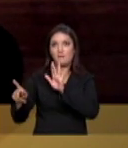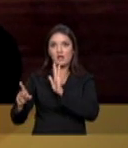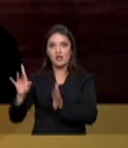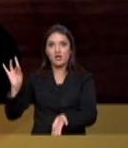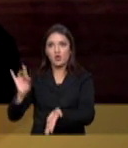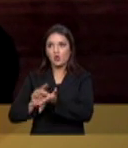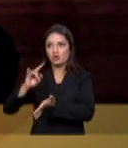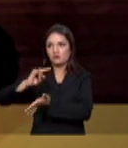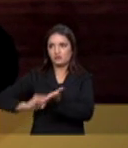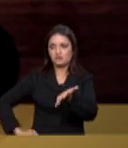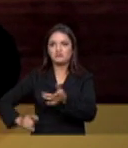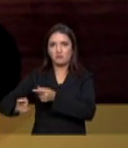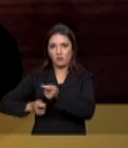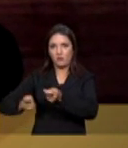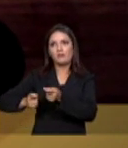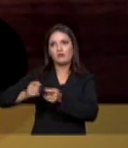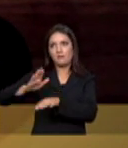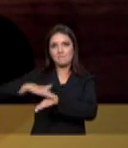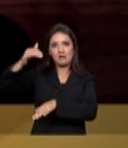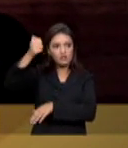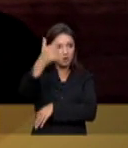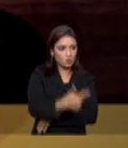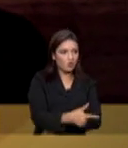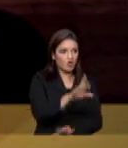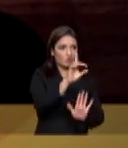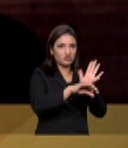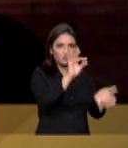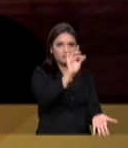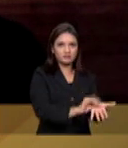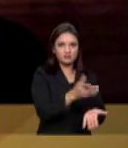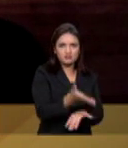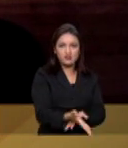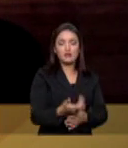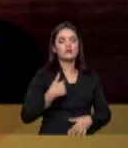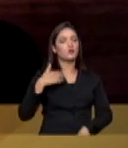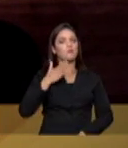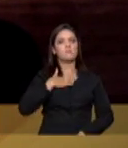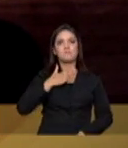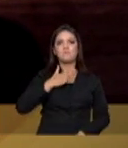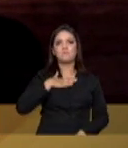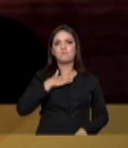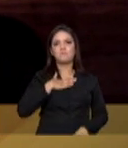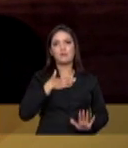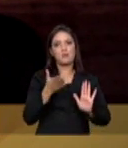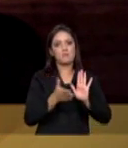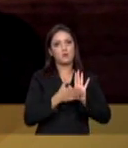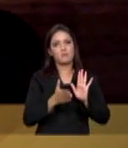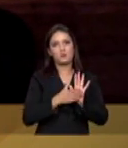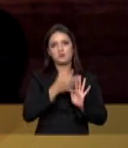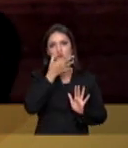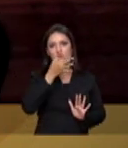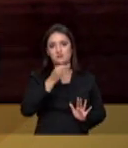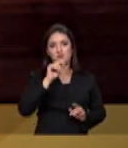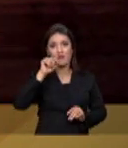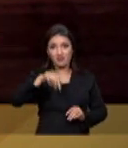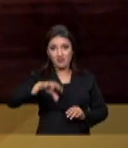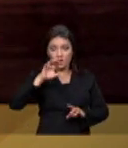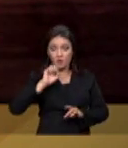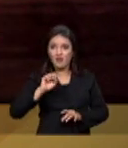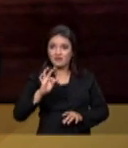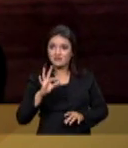direito originário proponho a este tribunal anular a decisão recorrida e